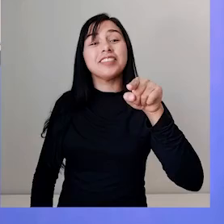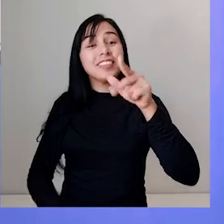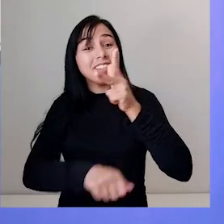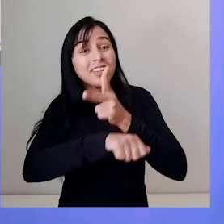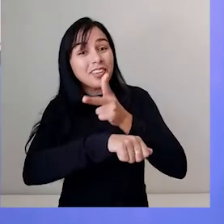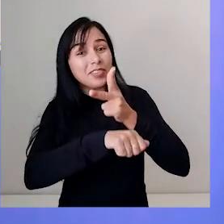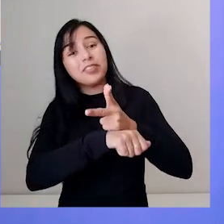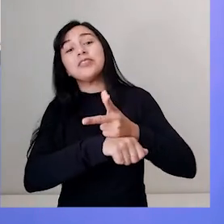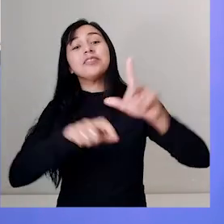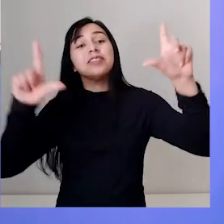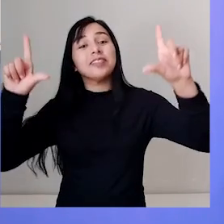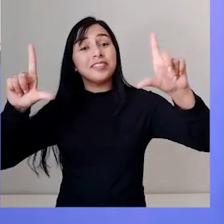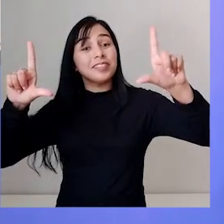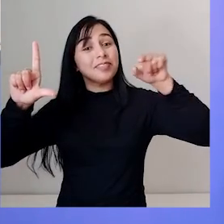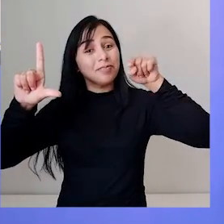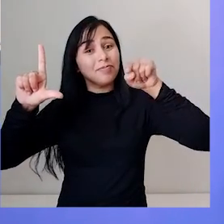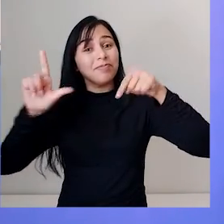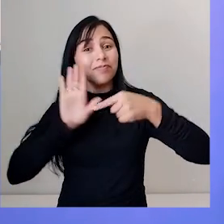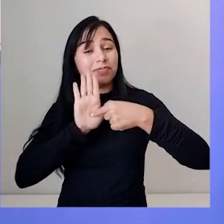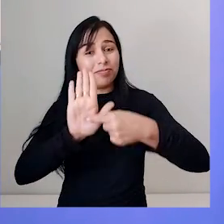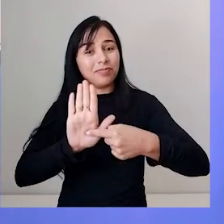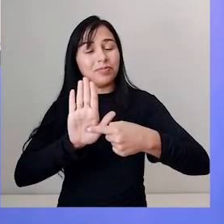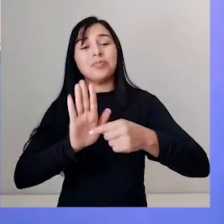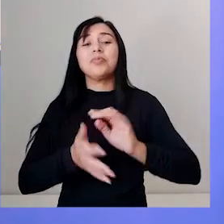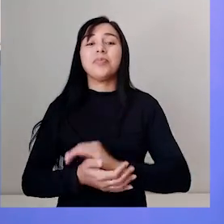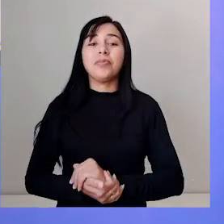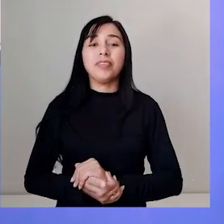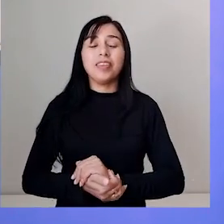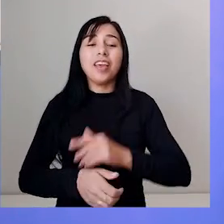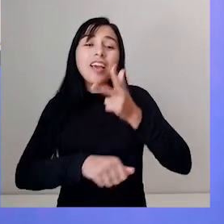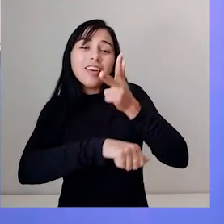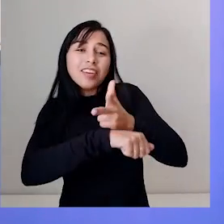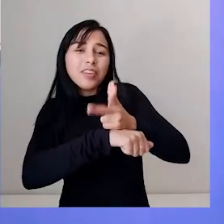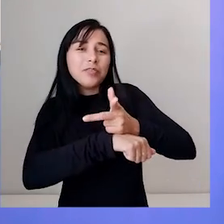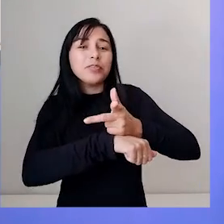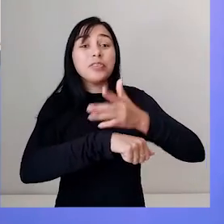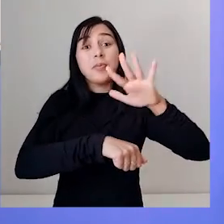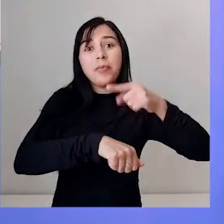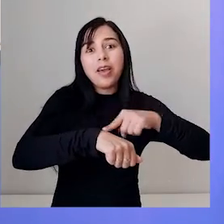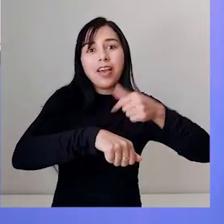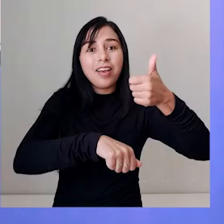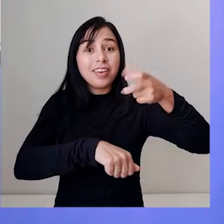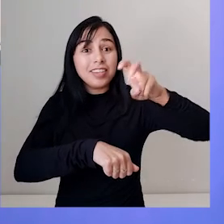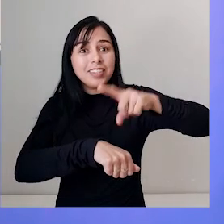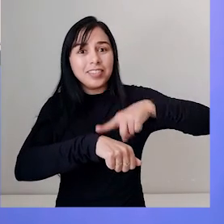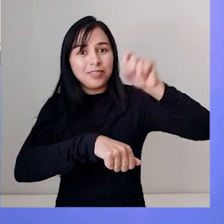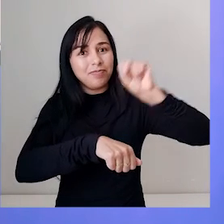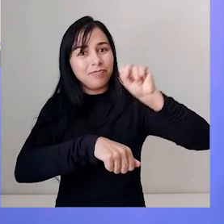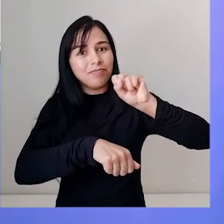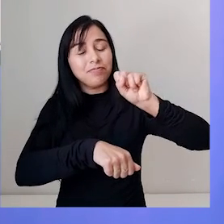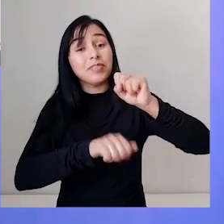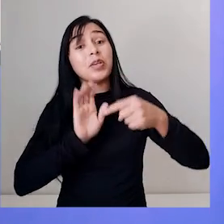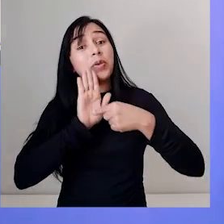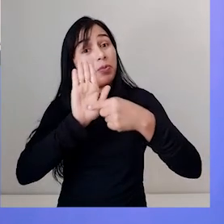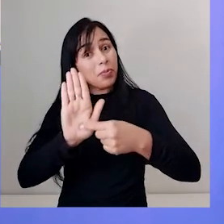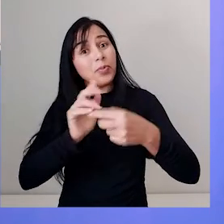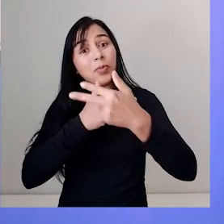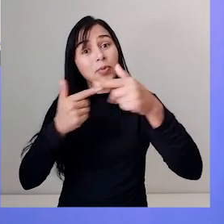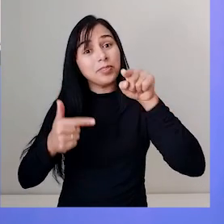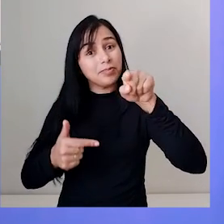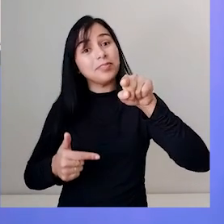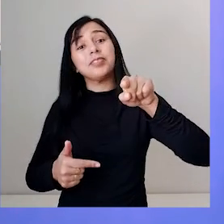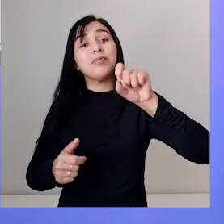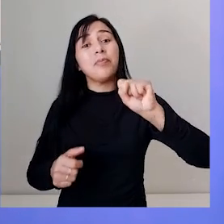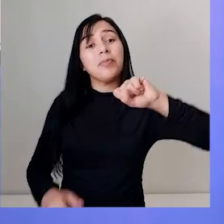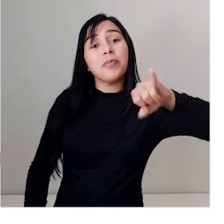TV. Grave um vídeo de até 15 segundos mostrando alguma coisa reutilizada que